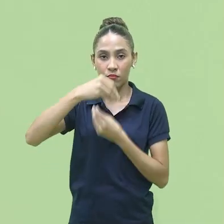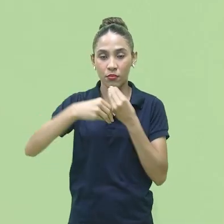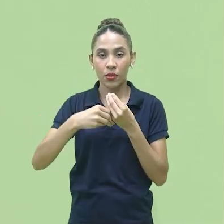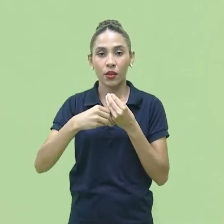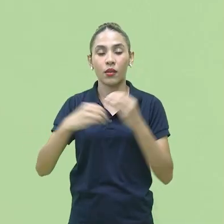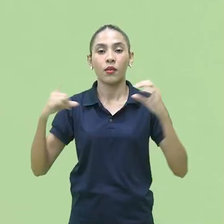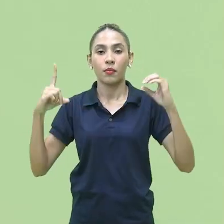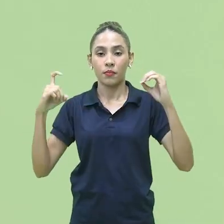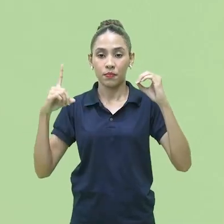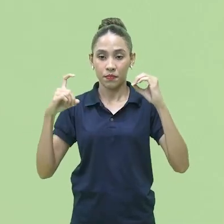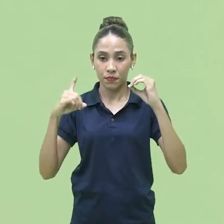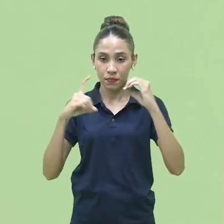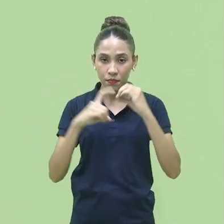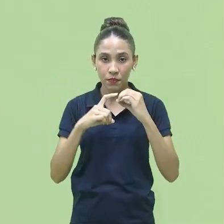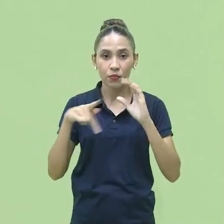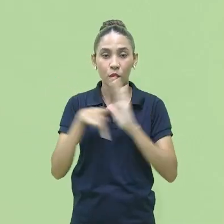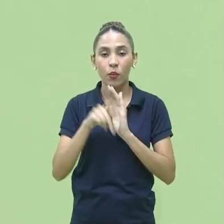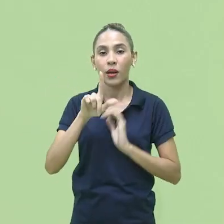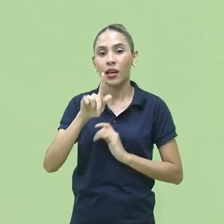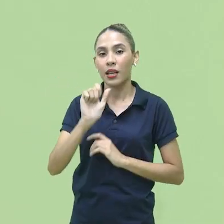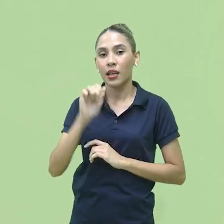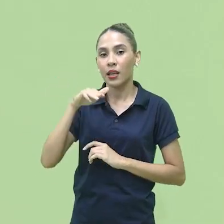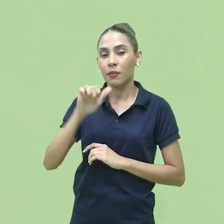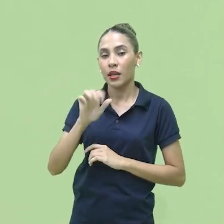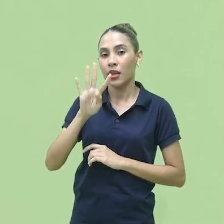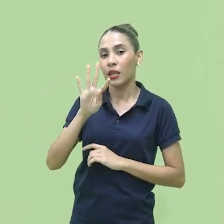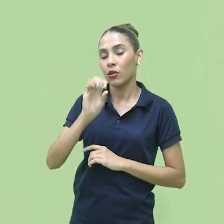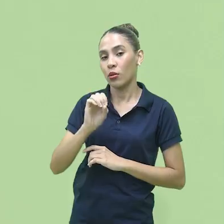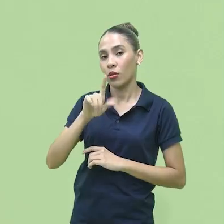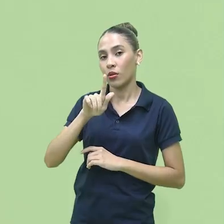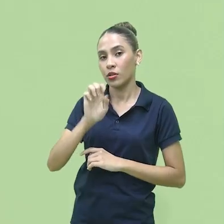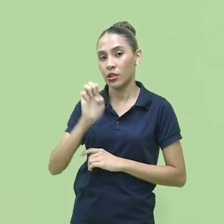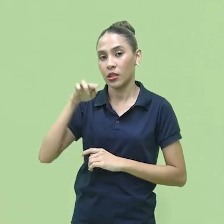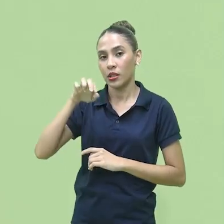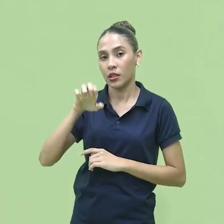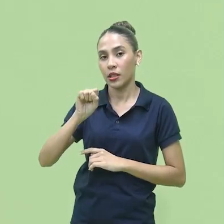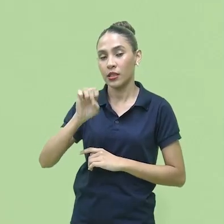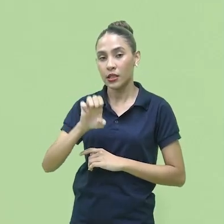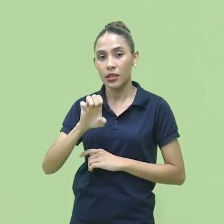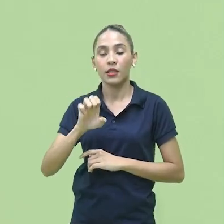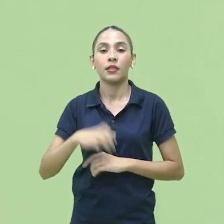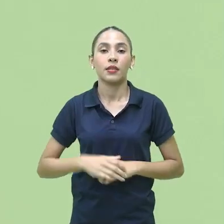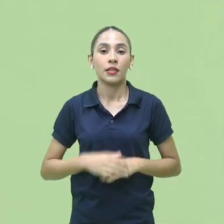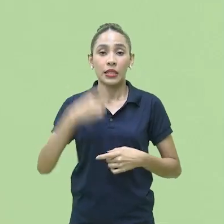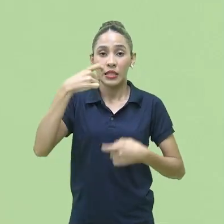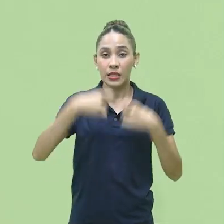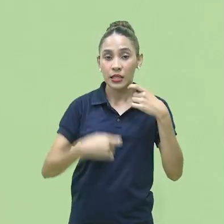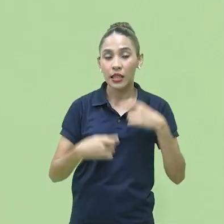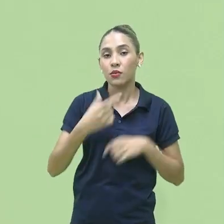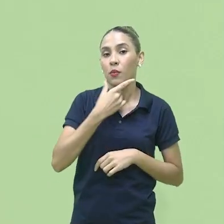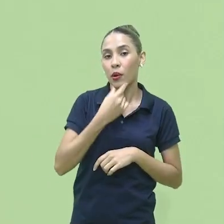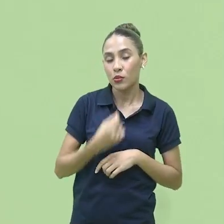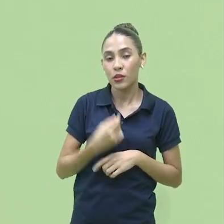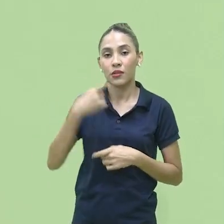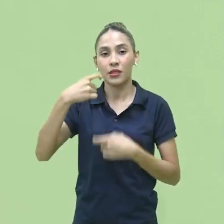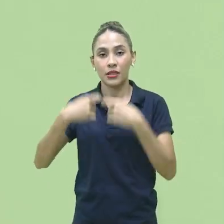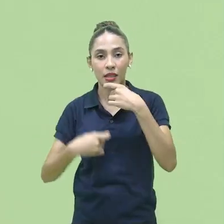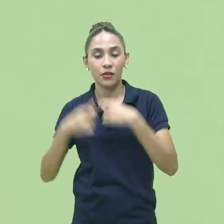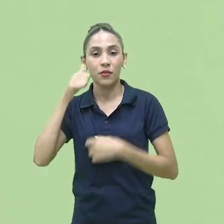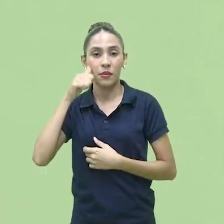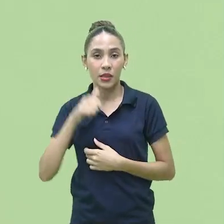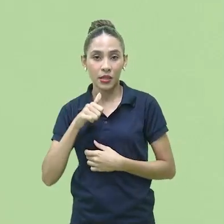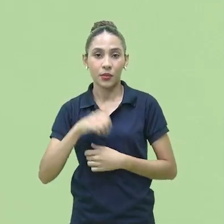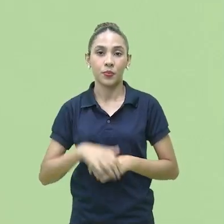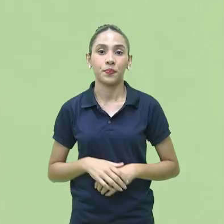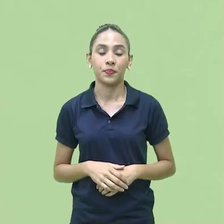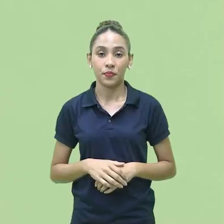do processo de gametogênese, né, tanto da parte do sexo masculino quanto do sexo